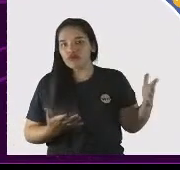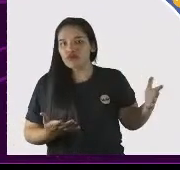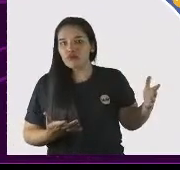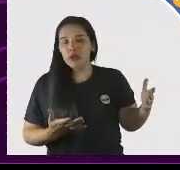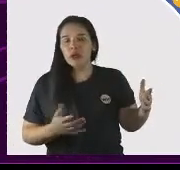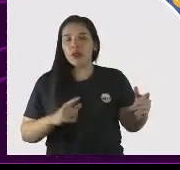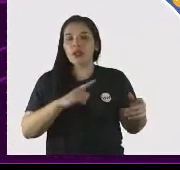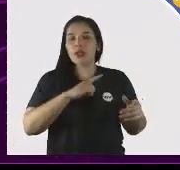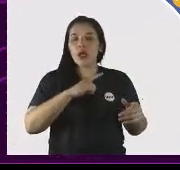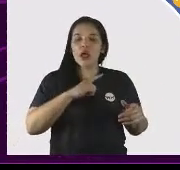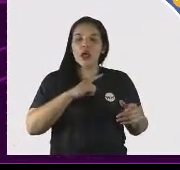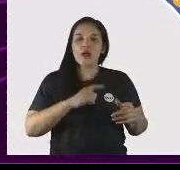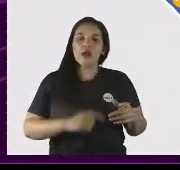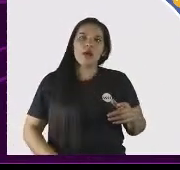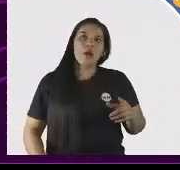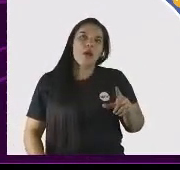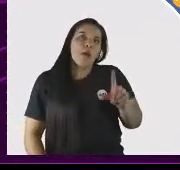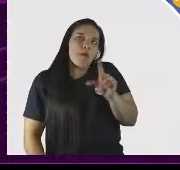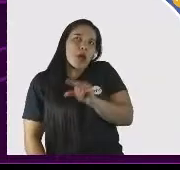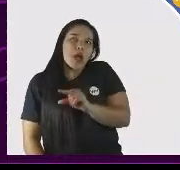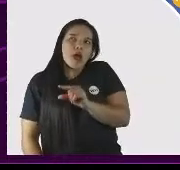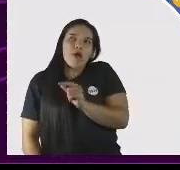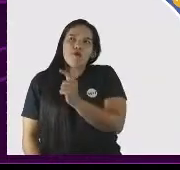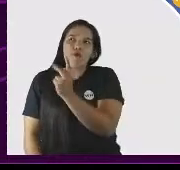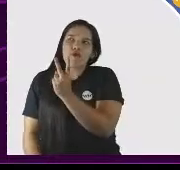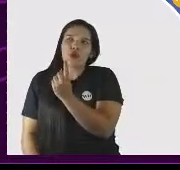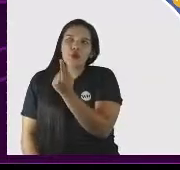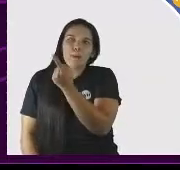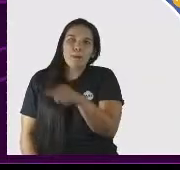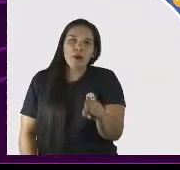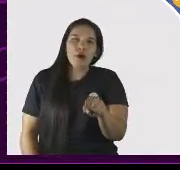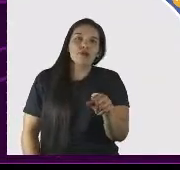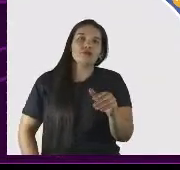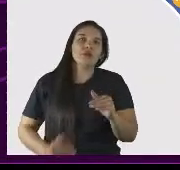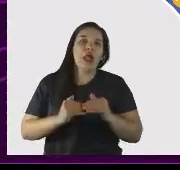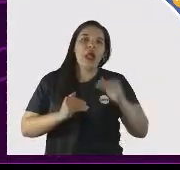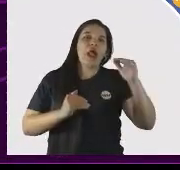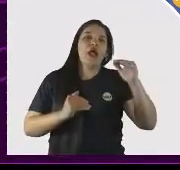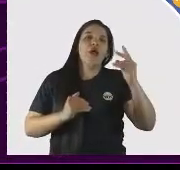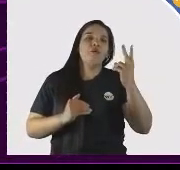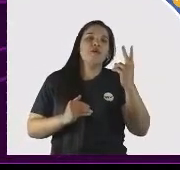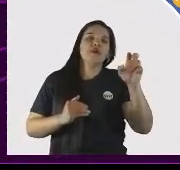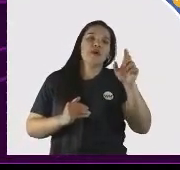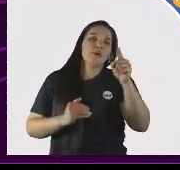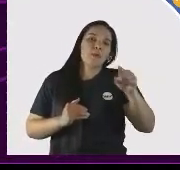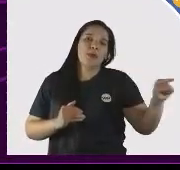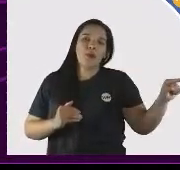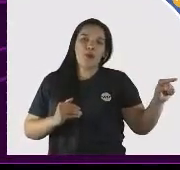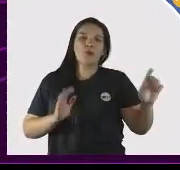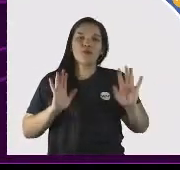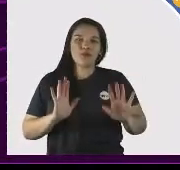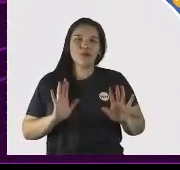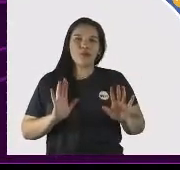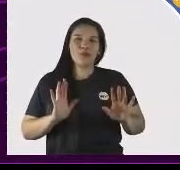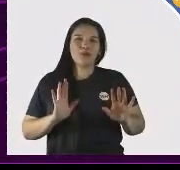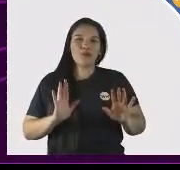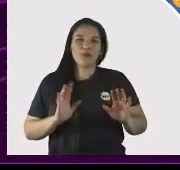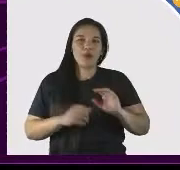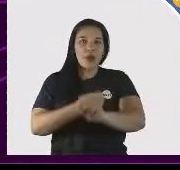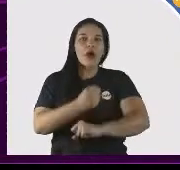ser no mínimo 21 mil unidades e no máximo 25 mil unidades para este ano de 2012 e dois mais obviamente